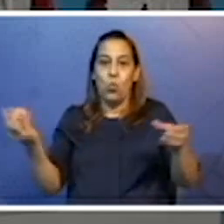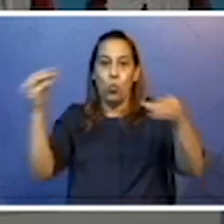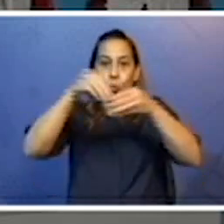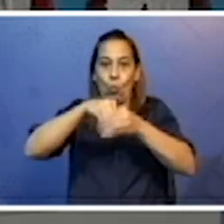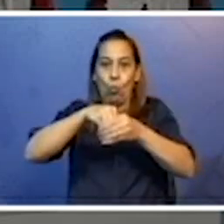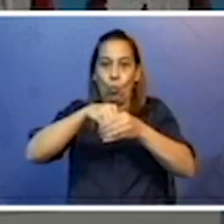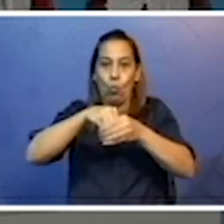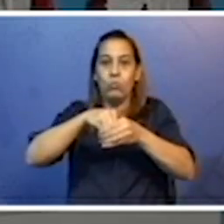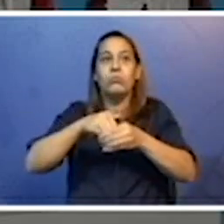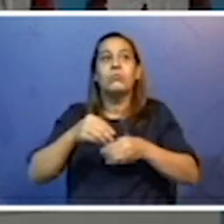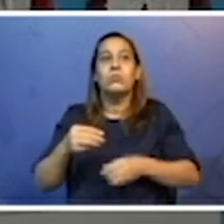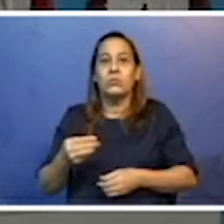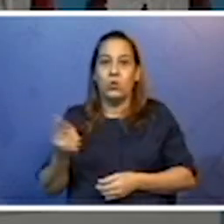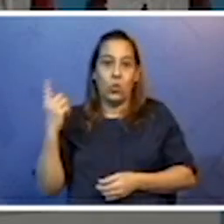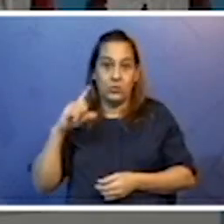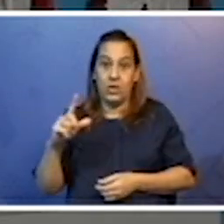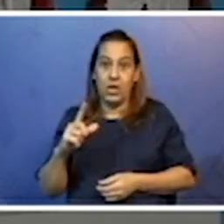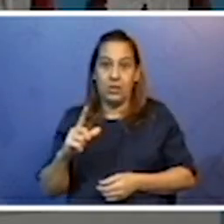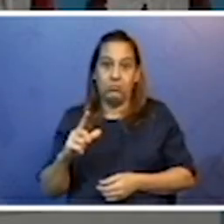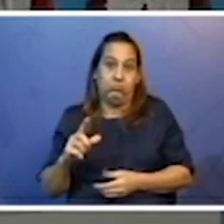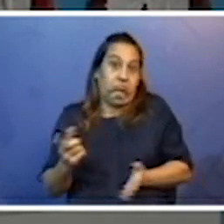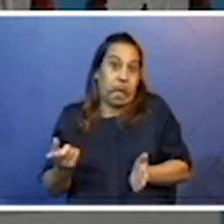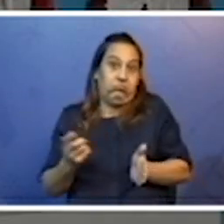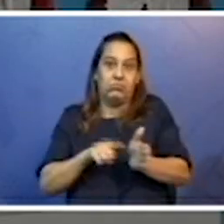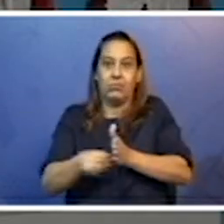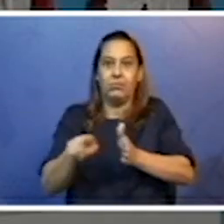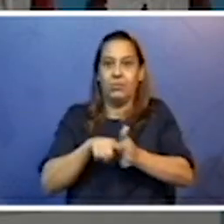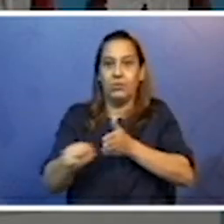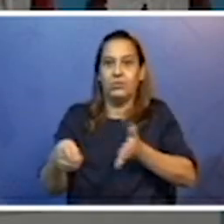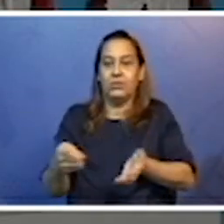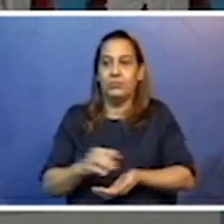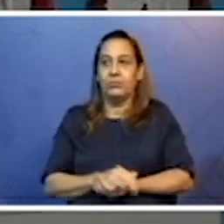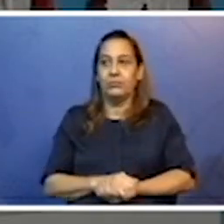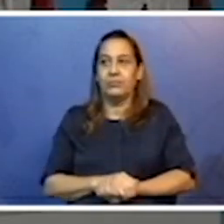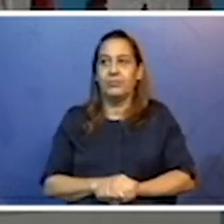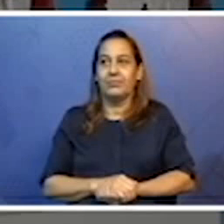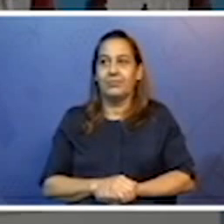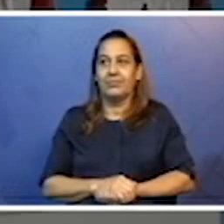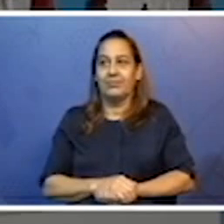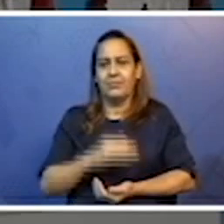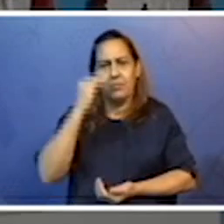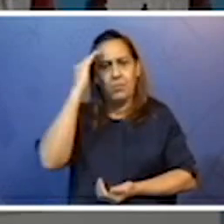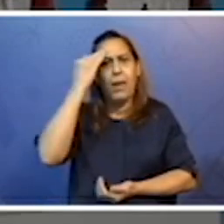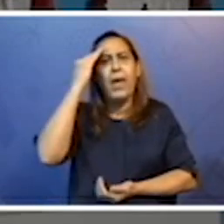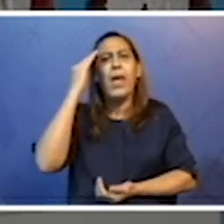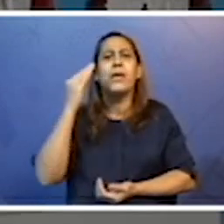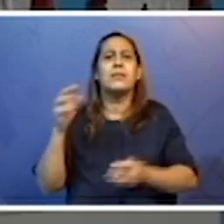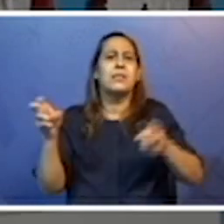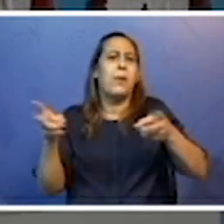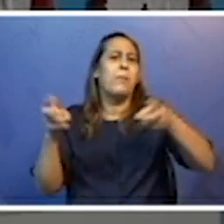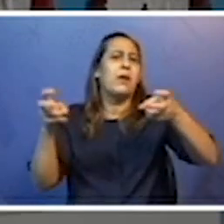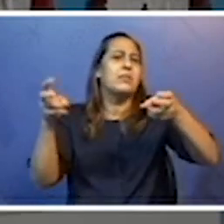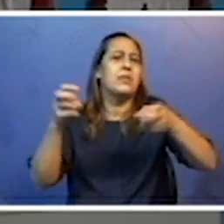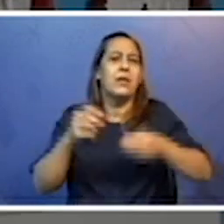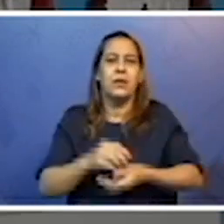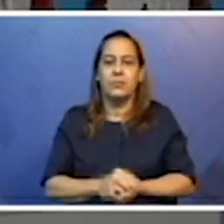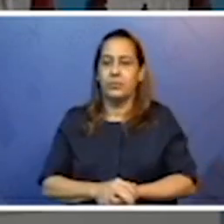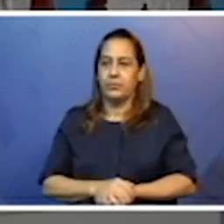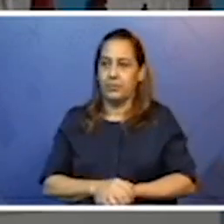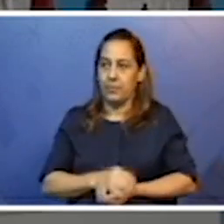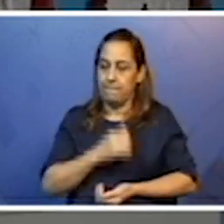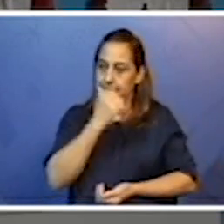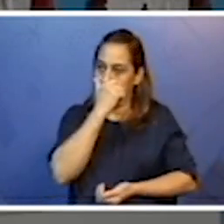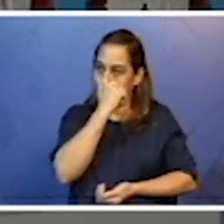desse? Ó. E aí? Dá uma olhada no tamanho. O que, que vocês